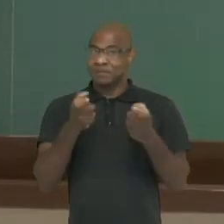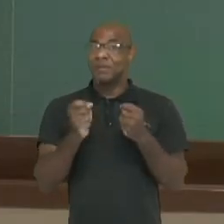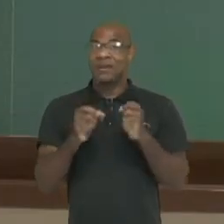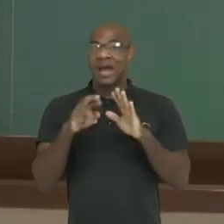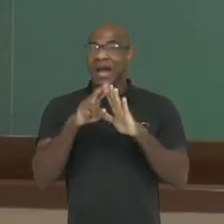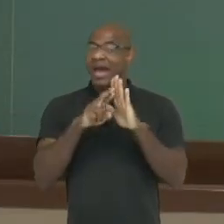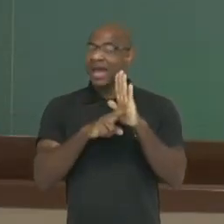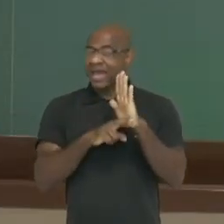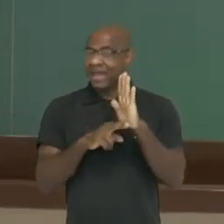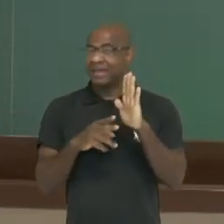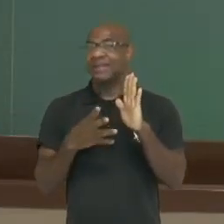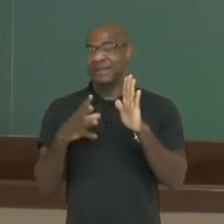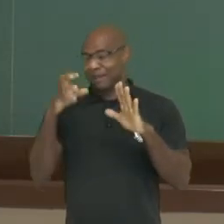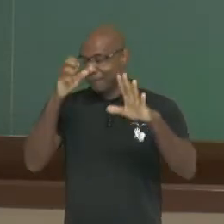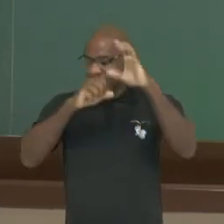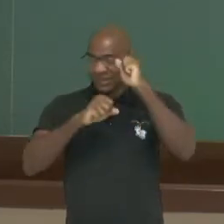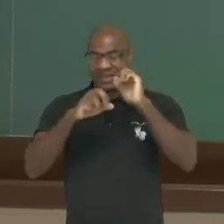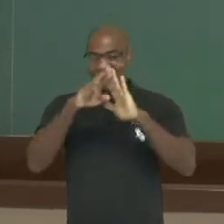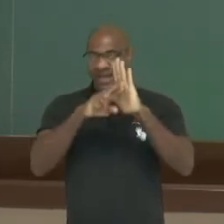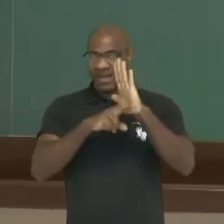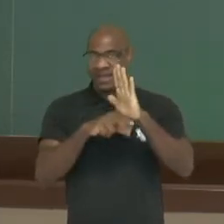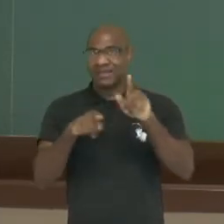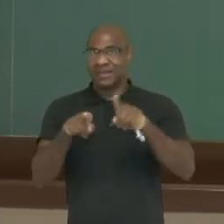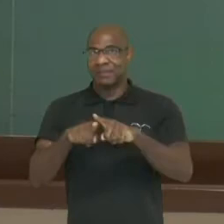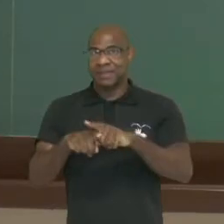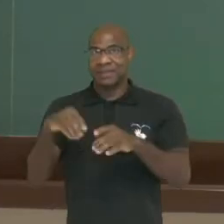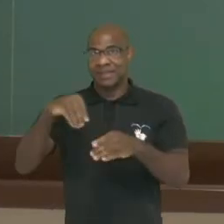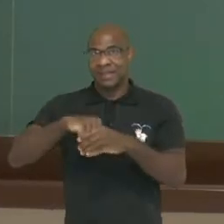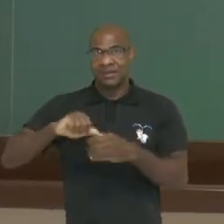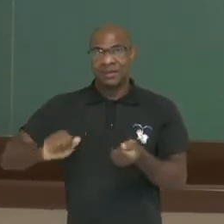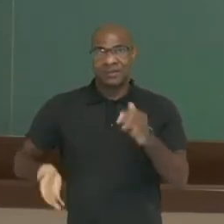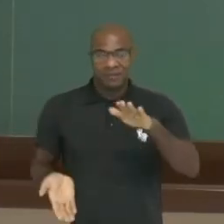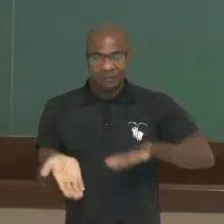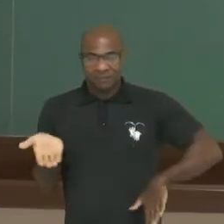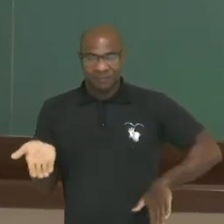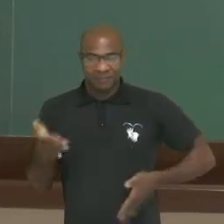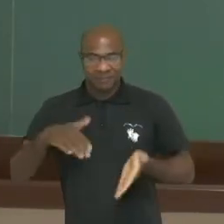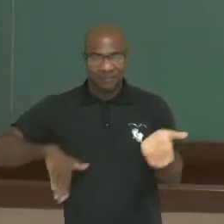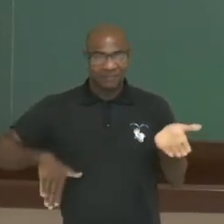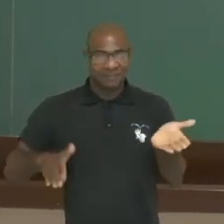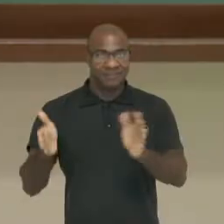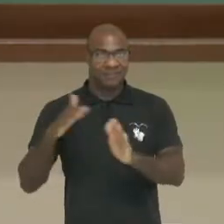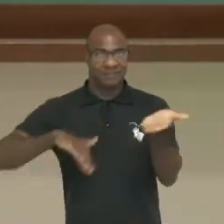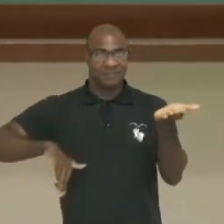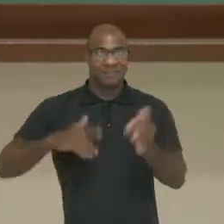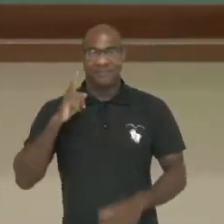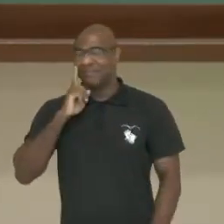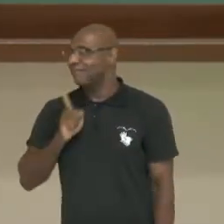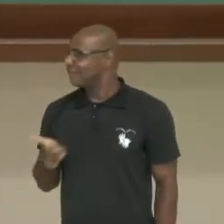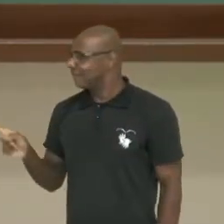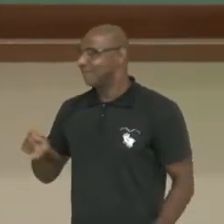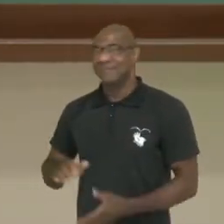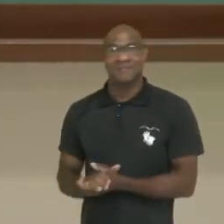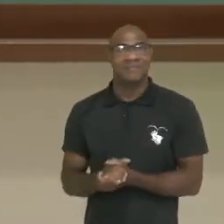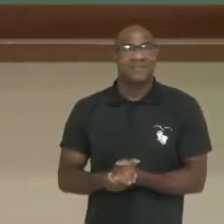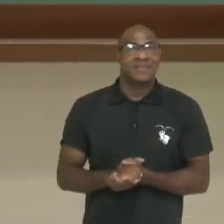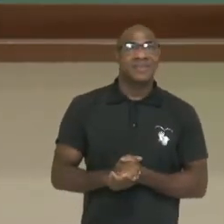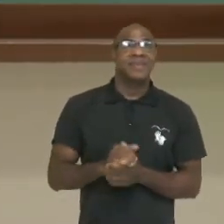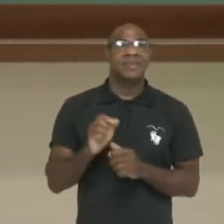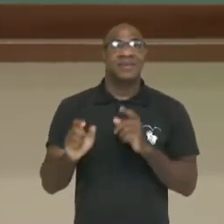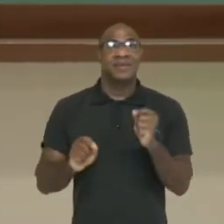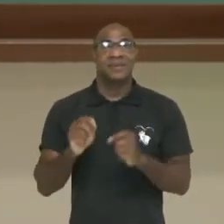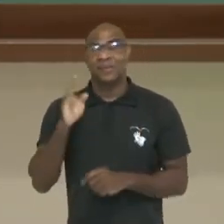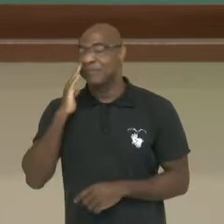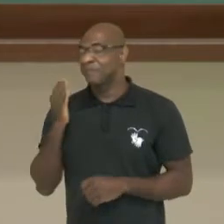Karatê. Vamos lá! Então, fundamentos. Nós sabemos que, como todas